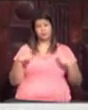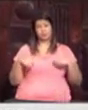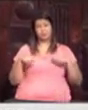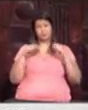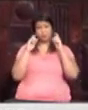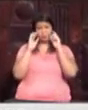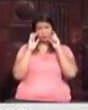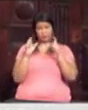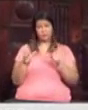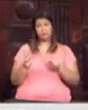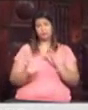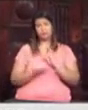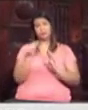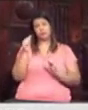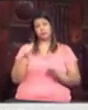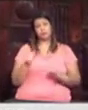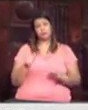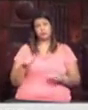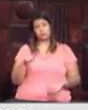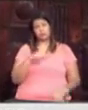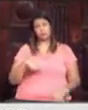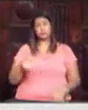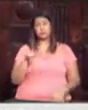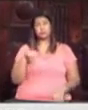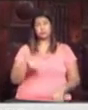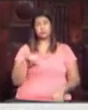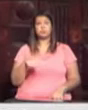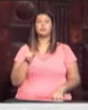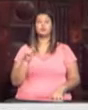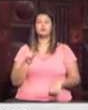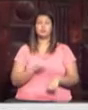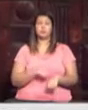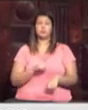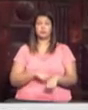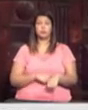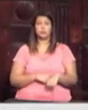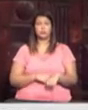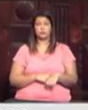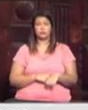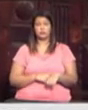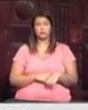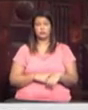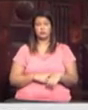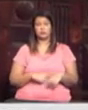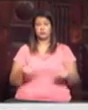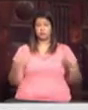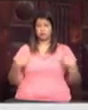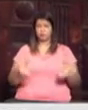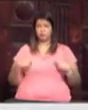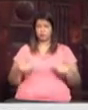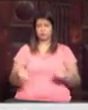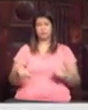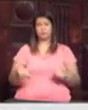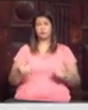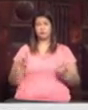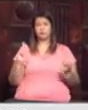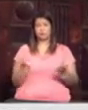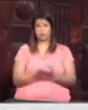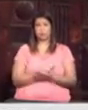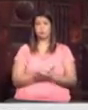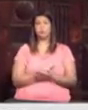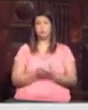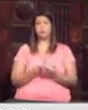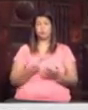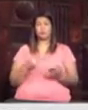prioritária. Nós estamos aqui, nesse momento, tendo que perceber o que está acontecendo com a